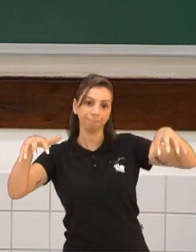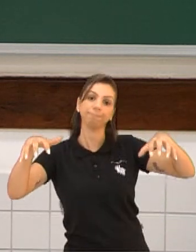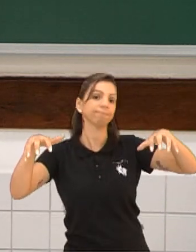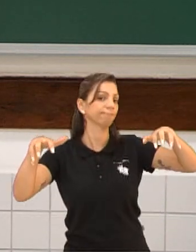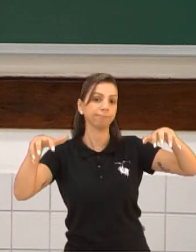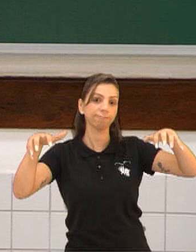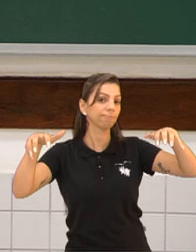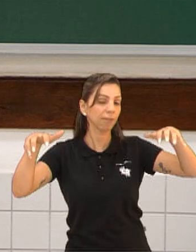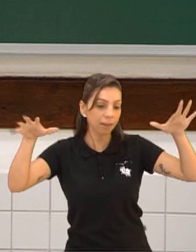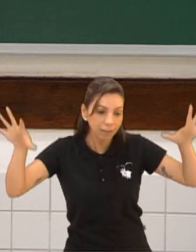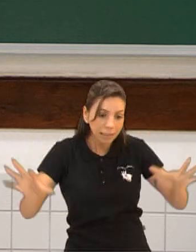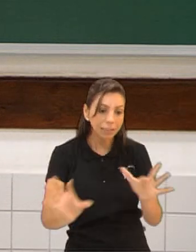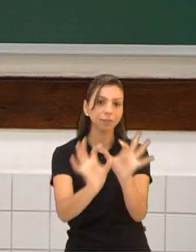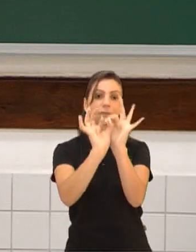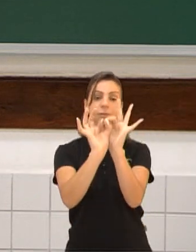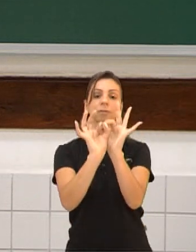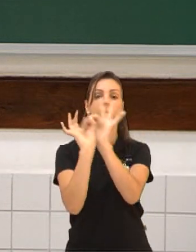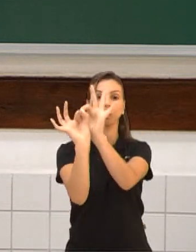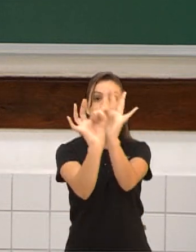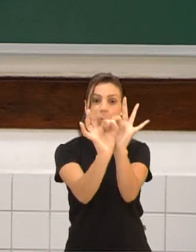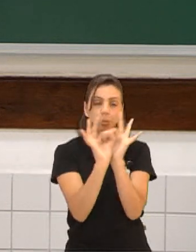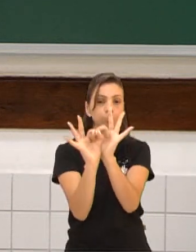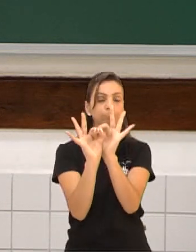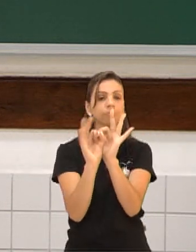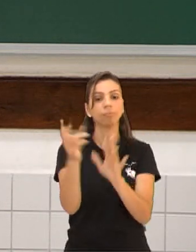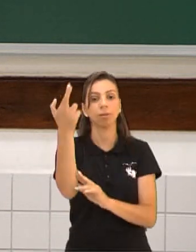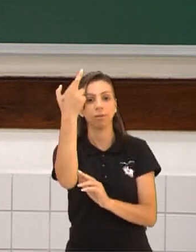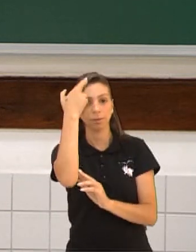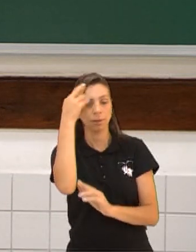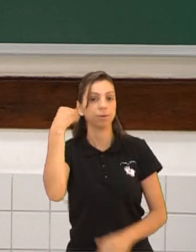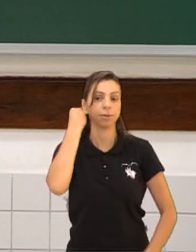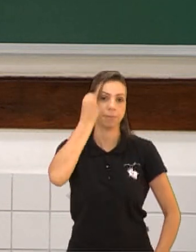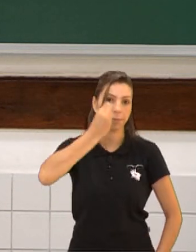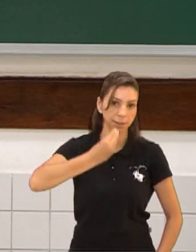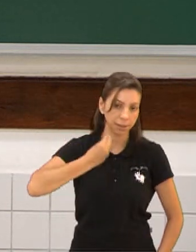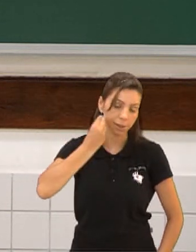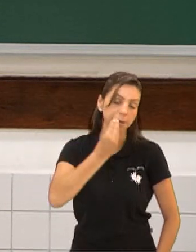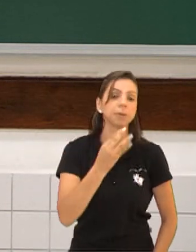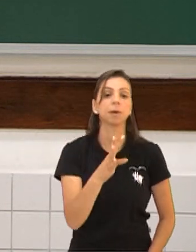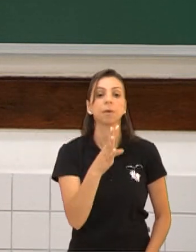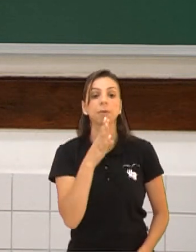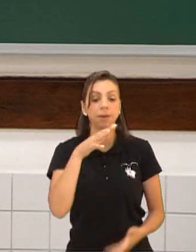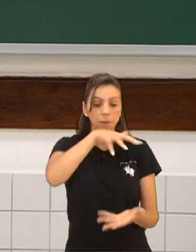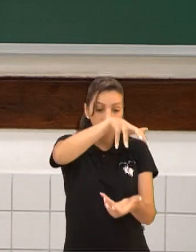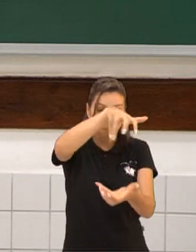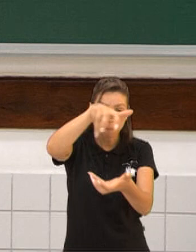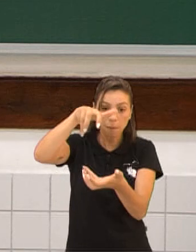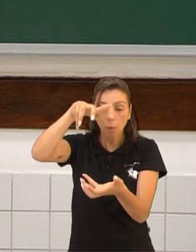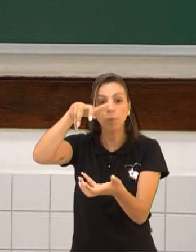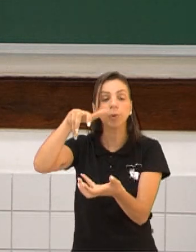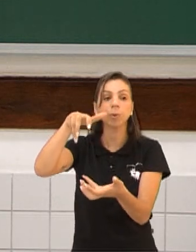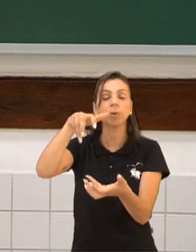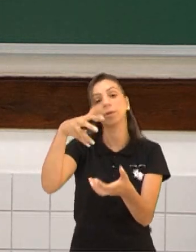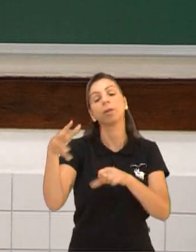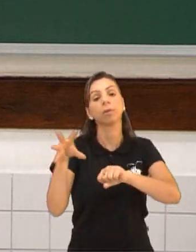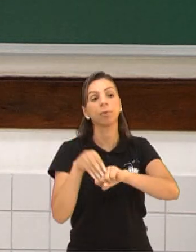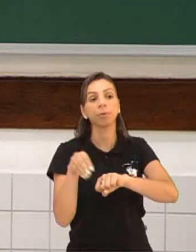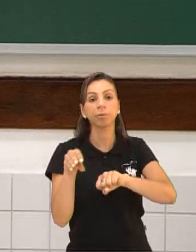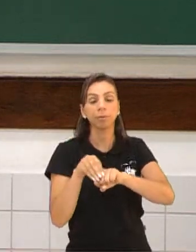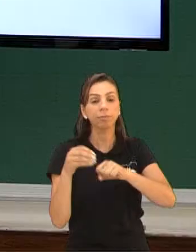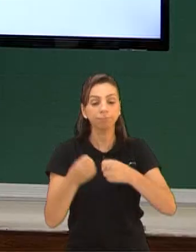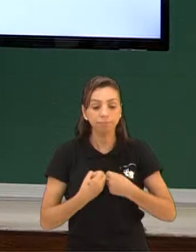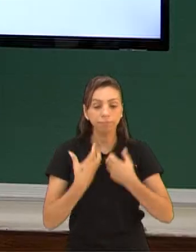primeiro, mas ao mesmo tempo, trabalhando juntas, a razão e a experiência conhecem o mundo, ou seja, o conhecimento é